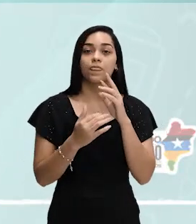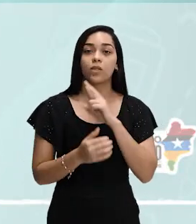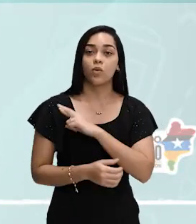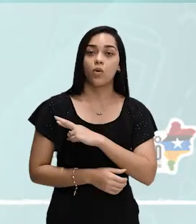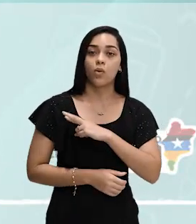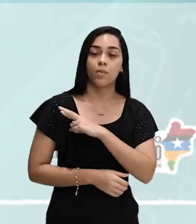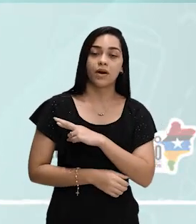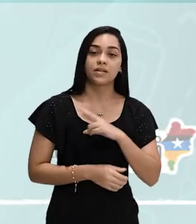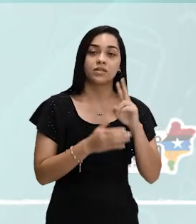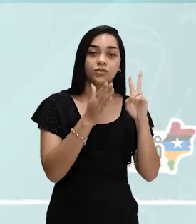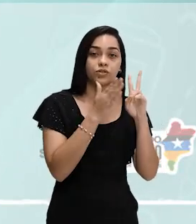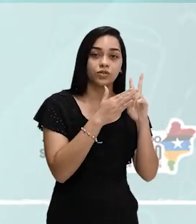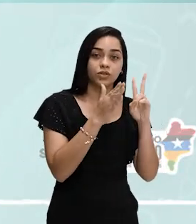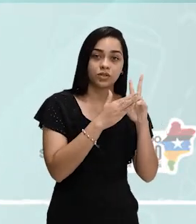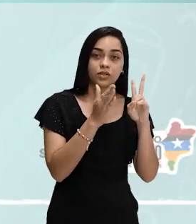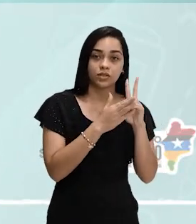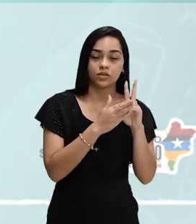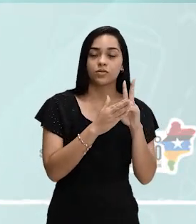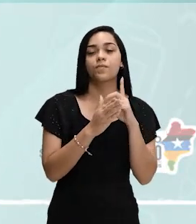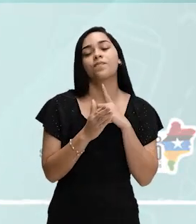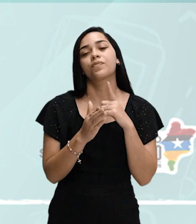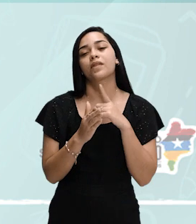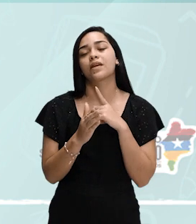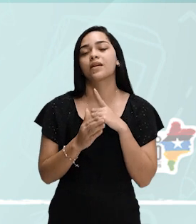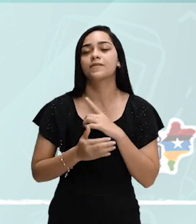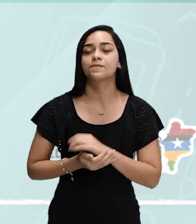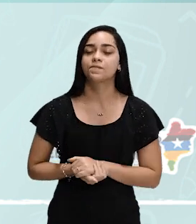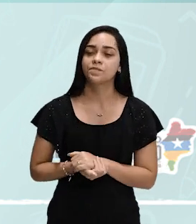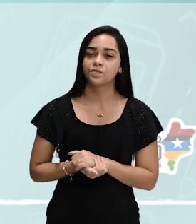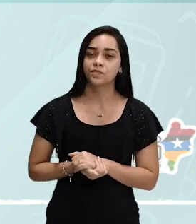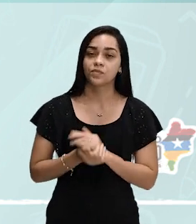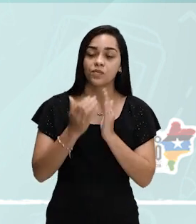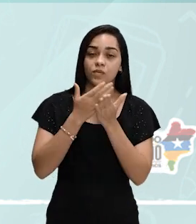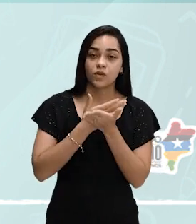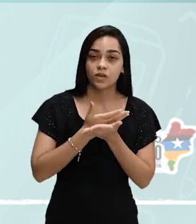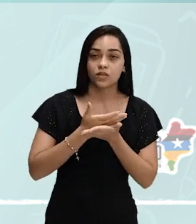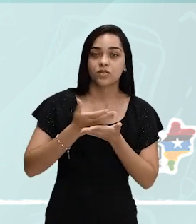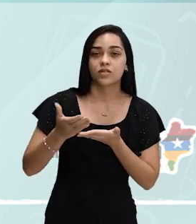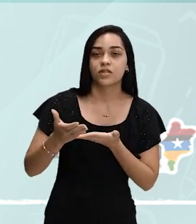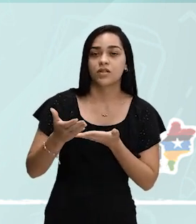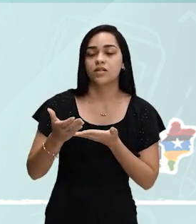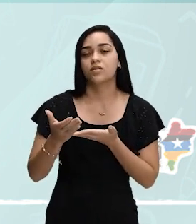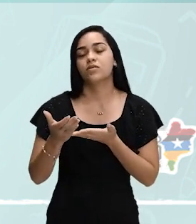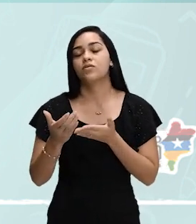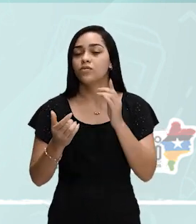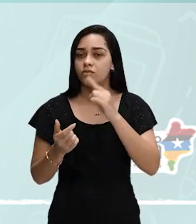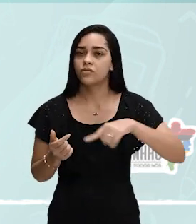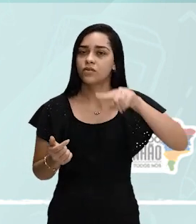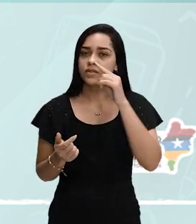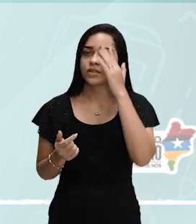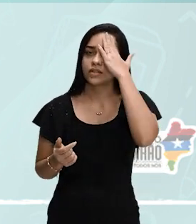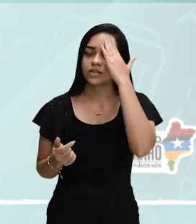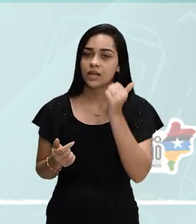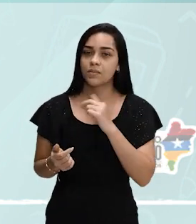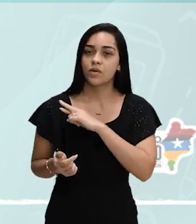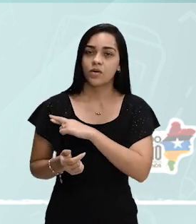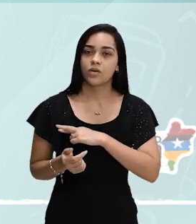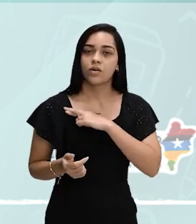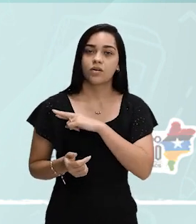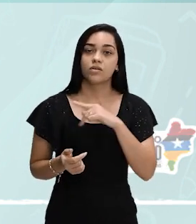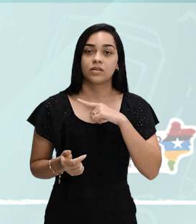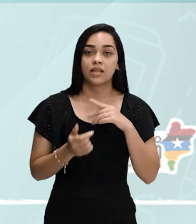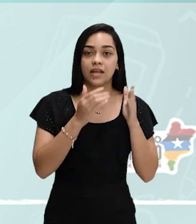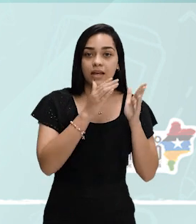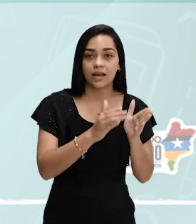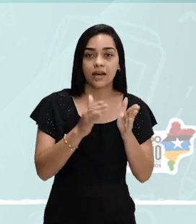tá? Romantismo, tá bom? Romantismo indianista, o início dele, a época, você sabe que o romantismo teve